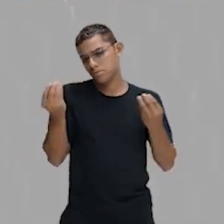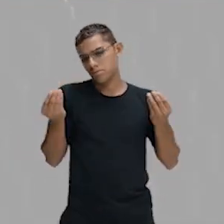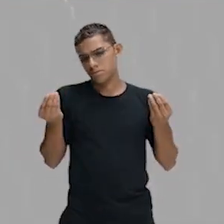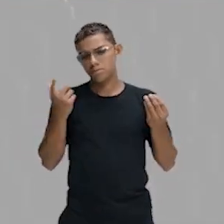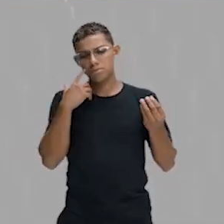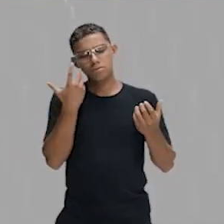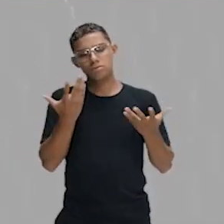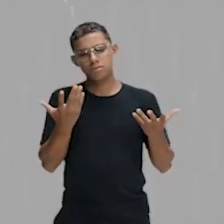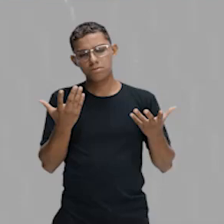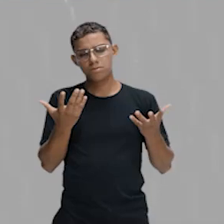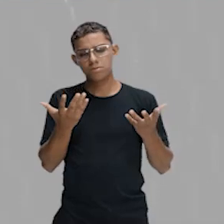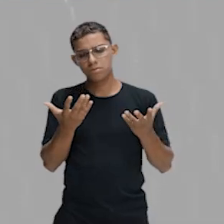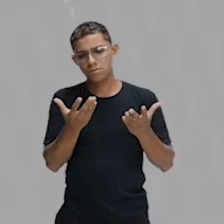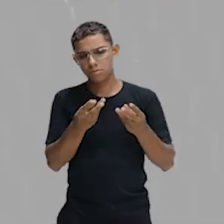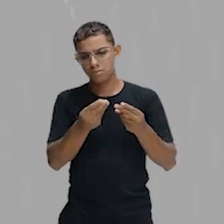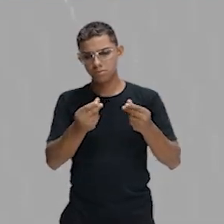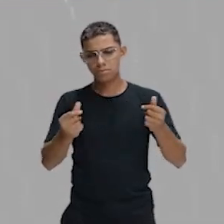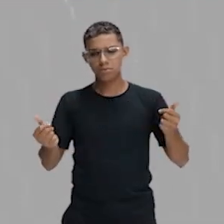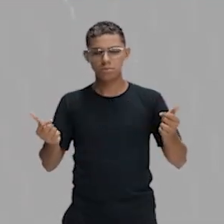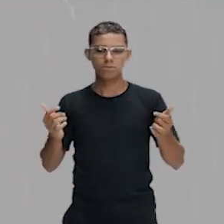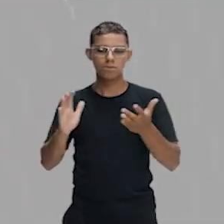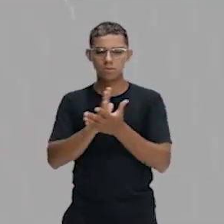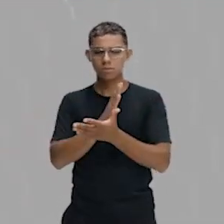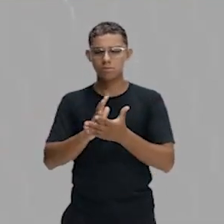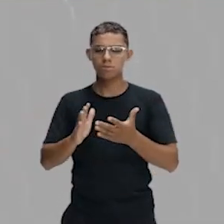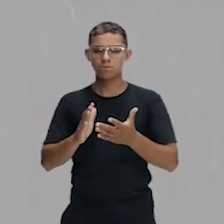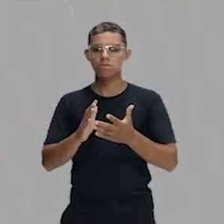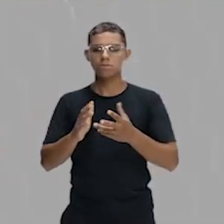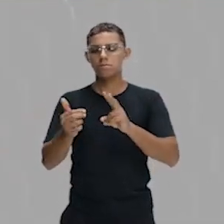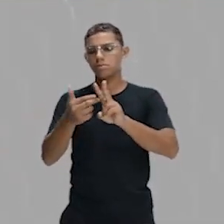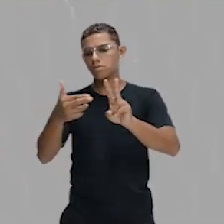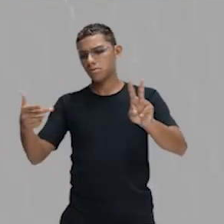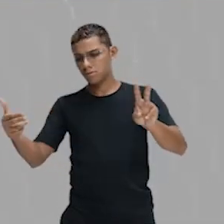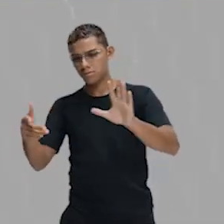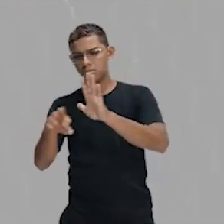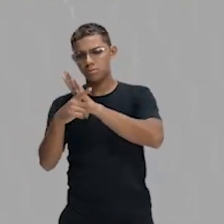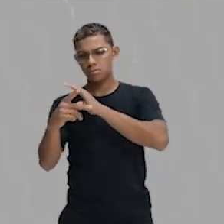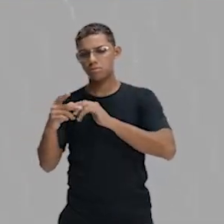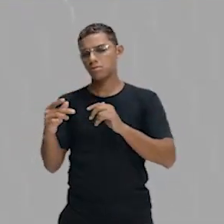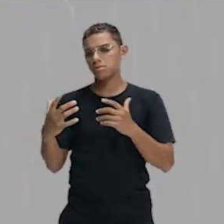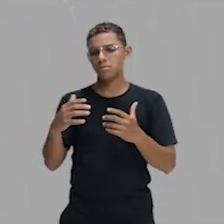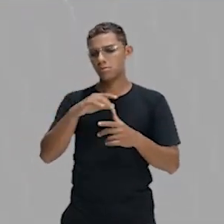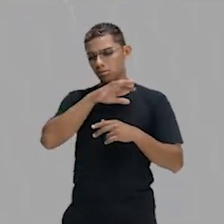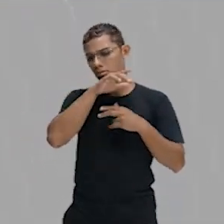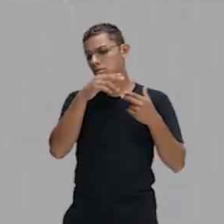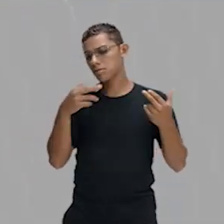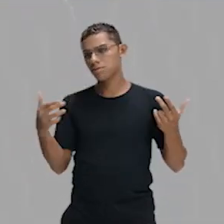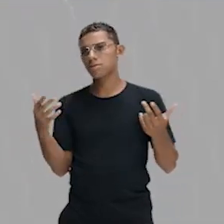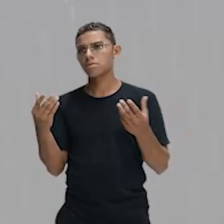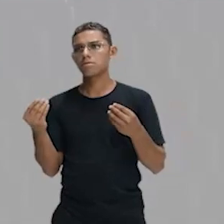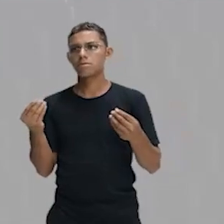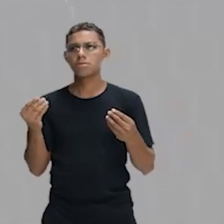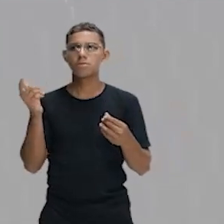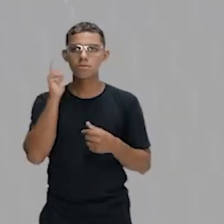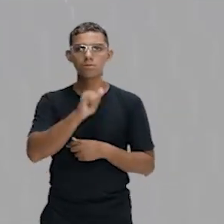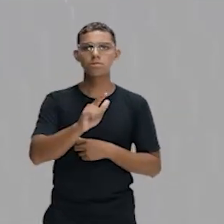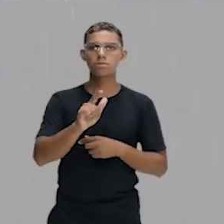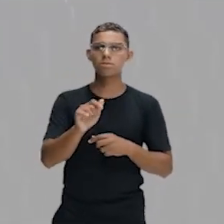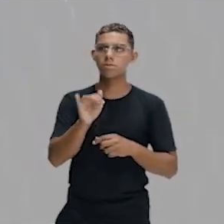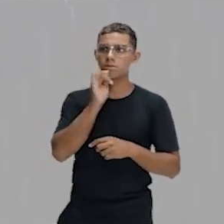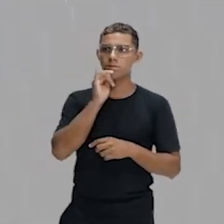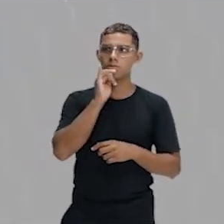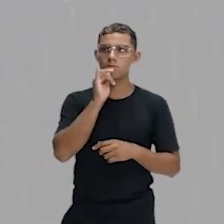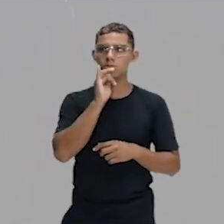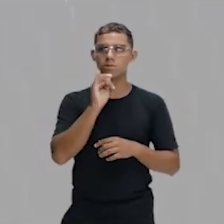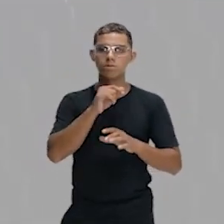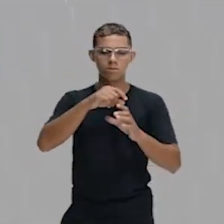Bem, o fogo ele termina matando alguns vegetais, mas muitas espécies de vegetais, para que elas consigam, para